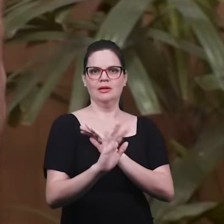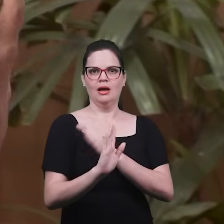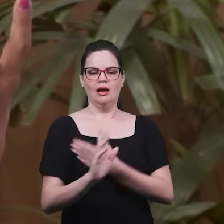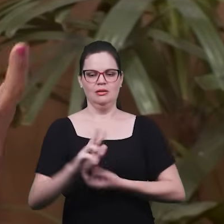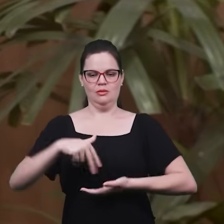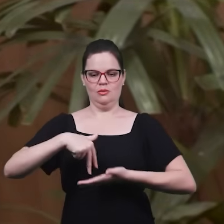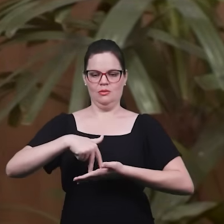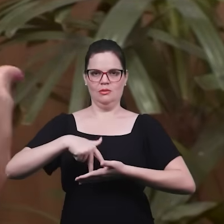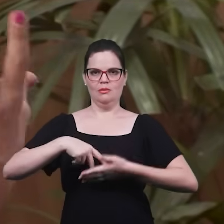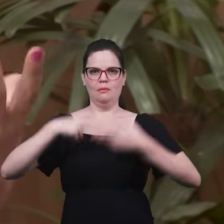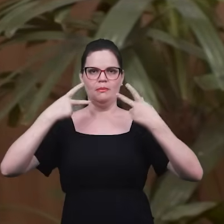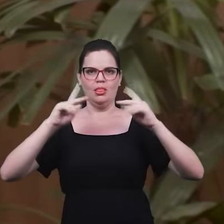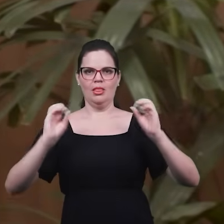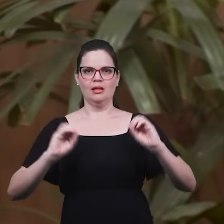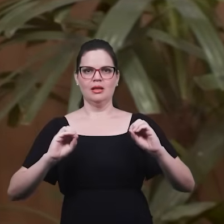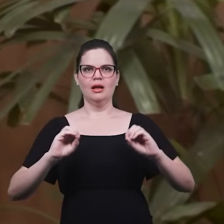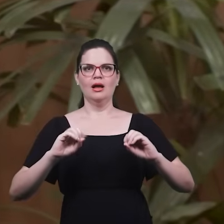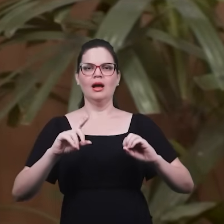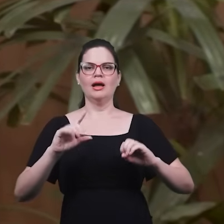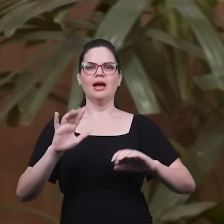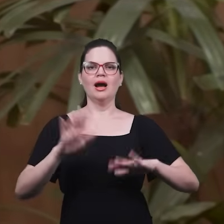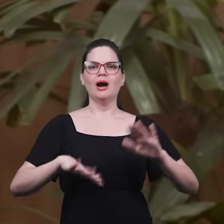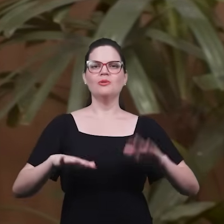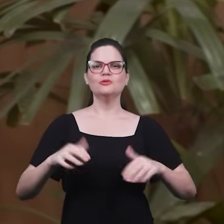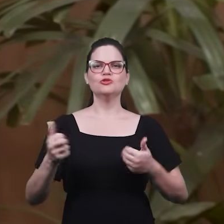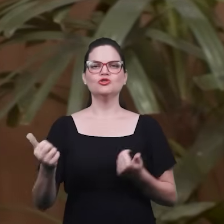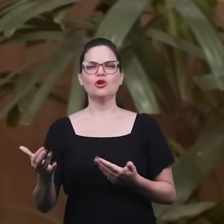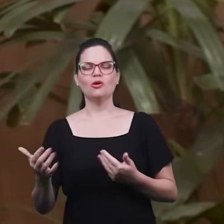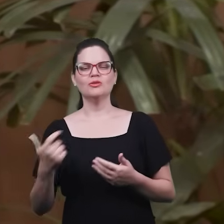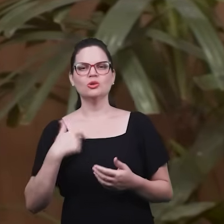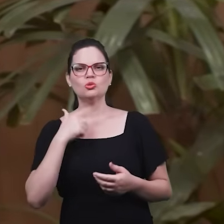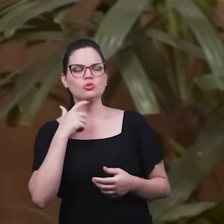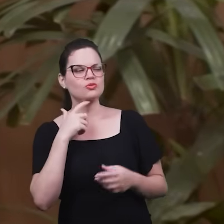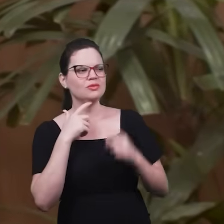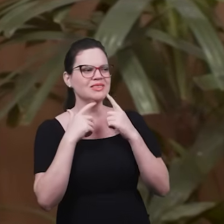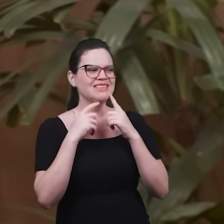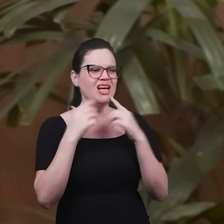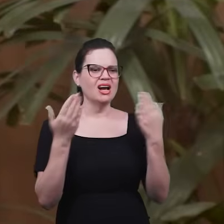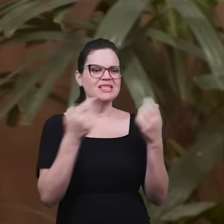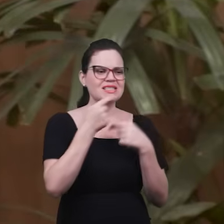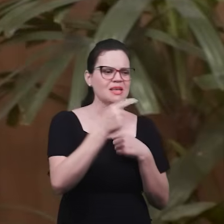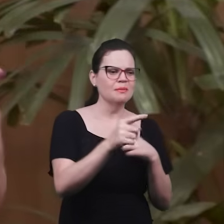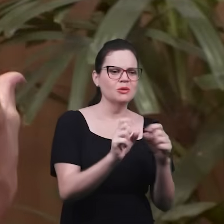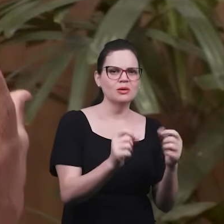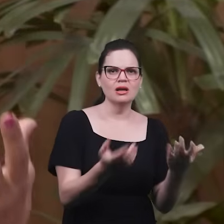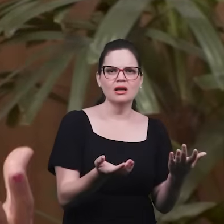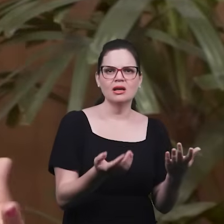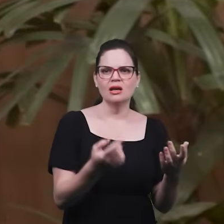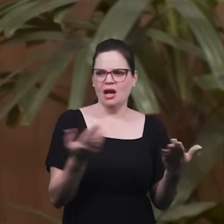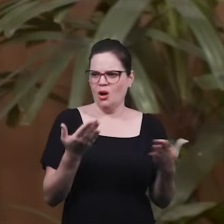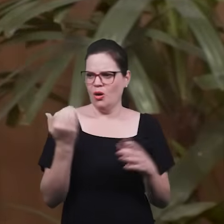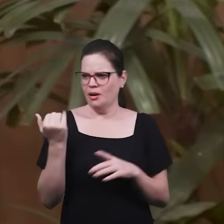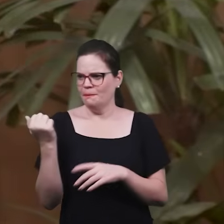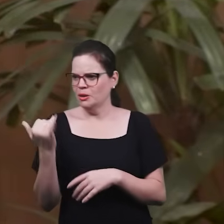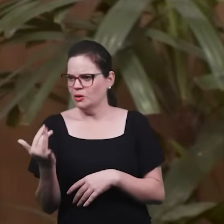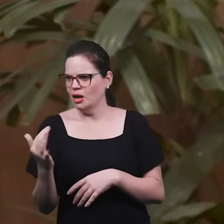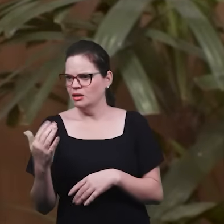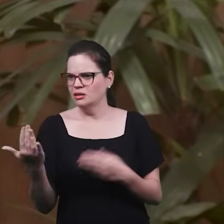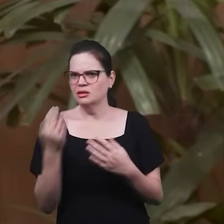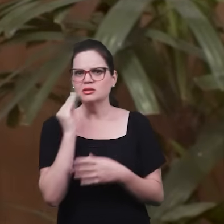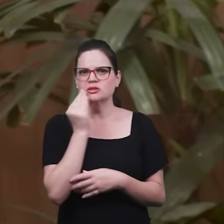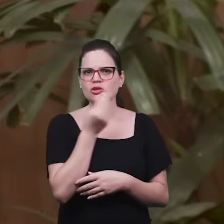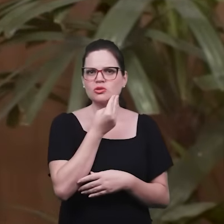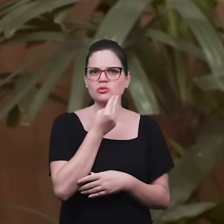púlpito, e alguns irmãos mais jovens até se perdem em relação a essa organização semanal, né,